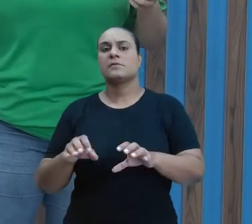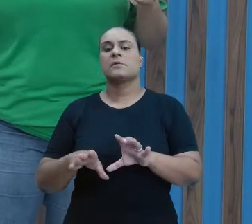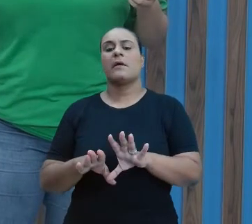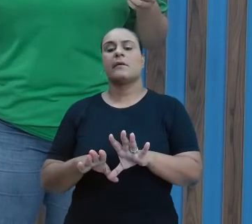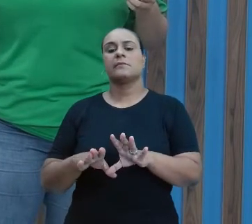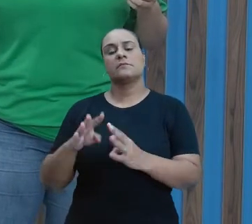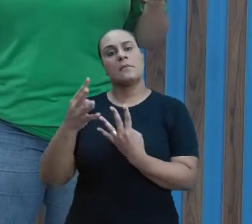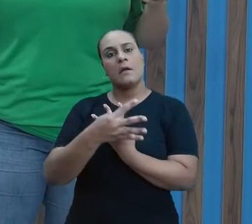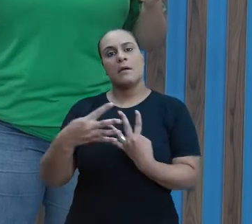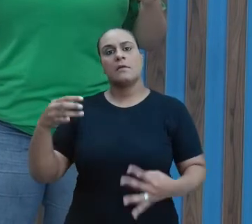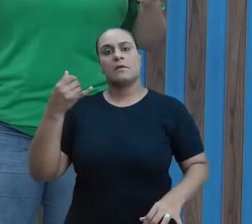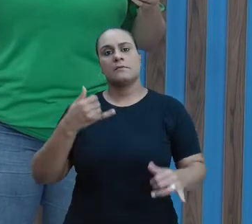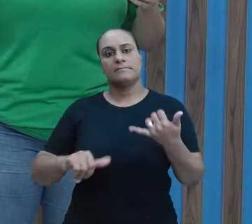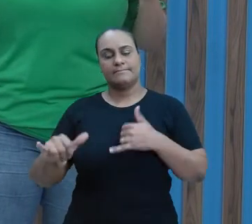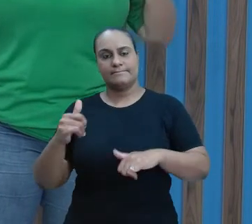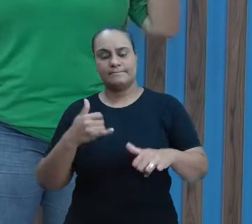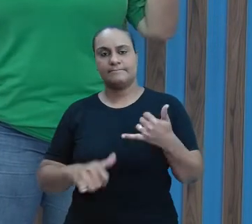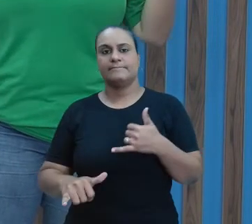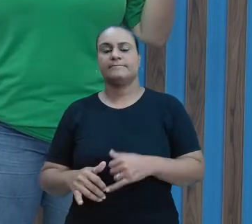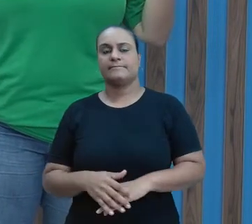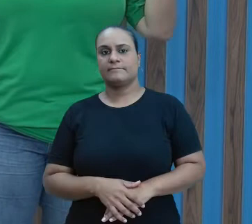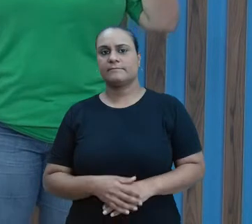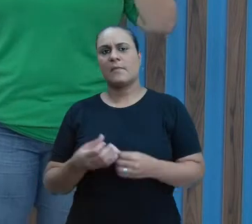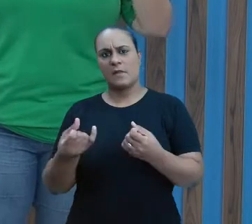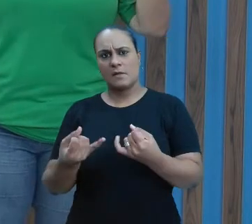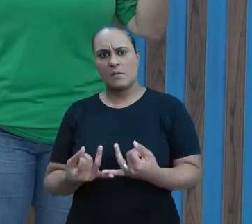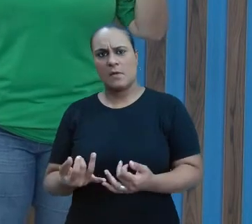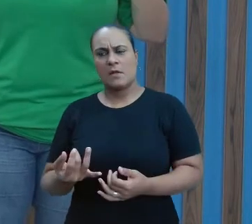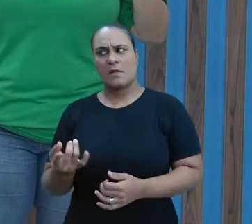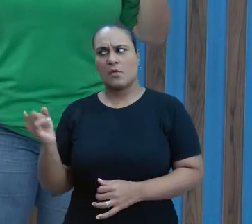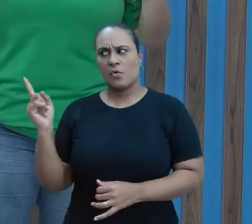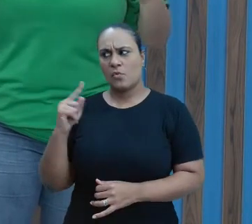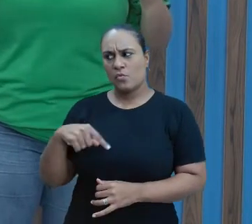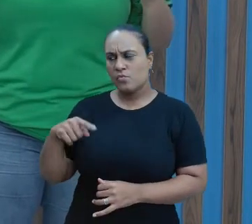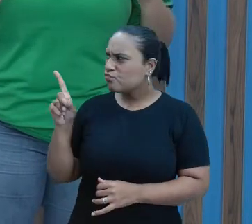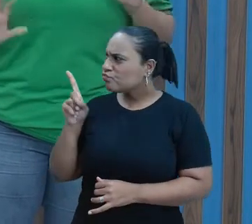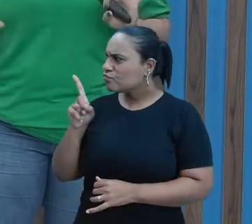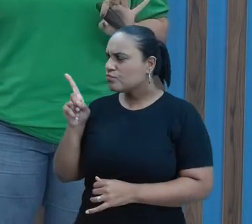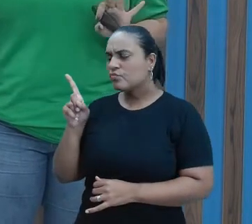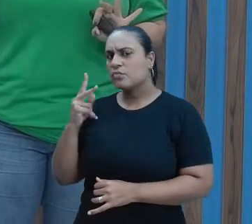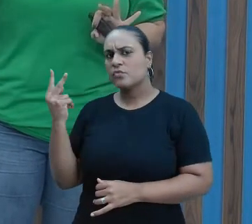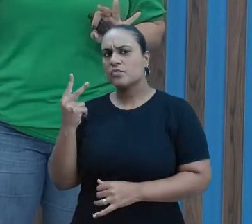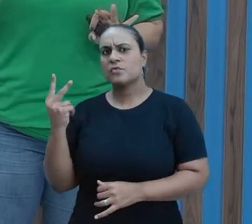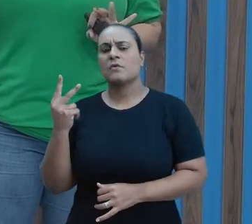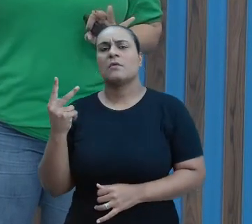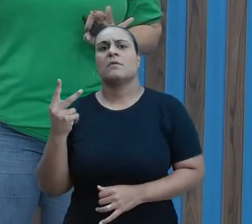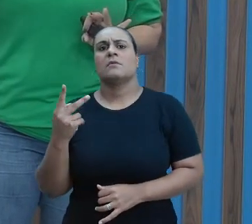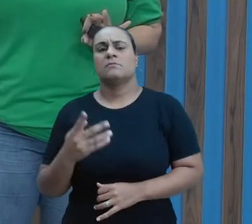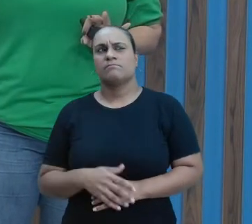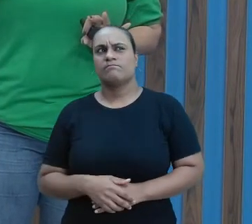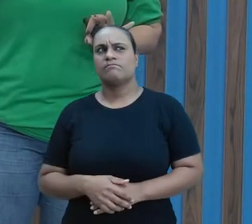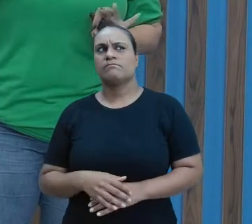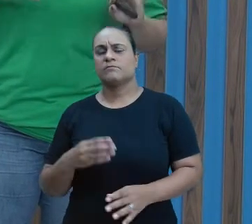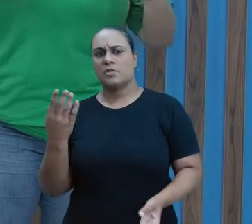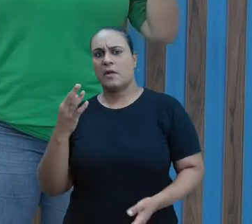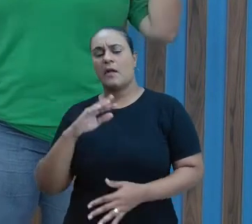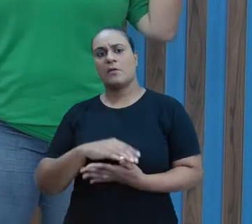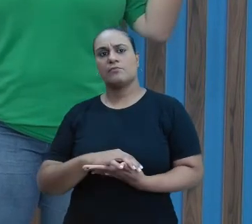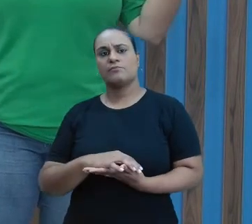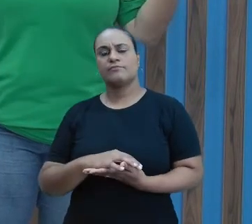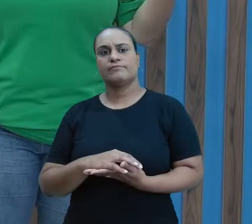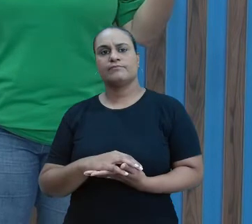tabela. E eu disse a vocês que eles chegaram a conclusões muito próximas, mas a tabela